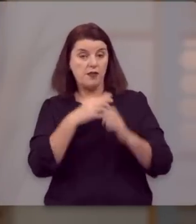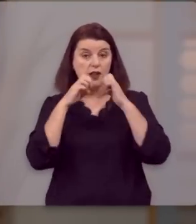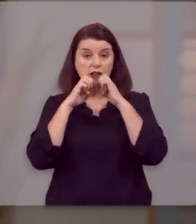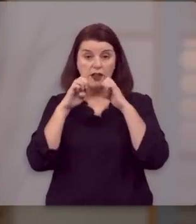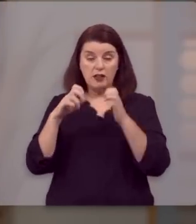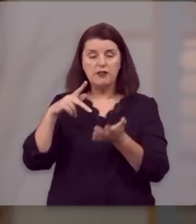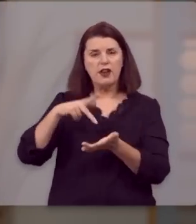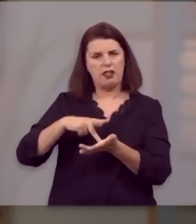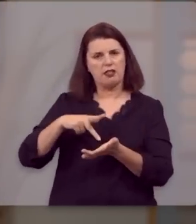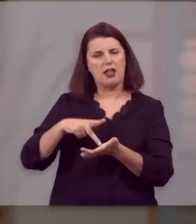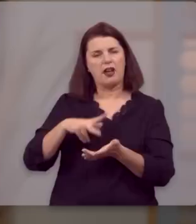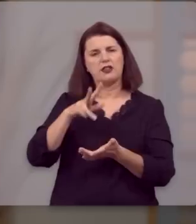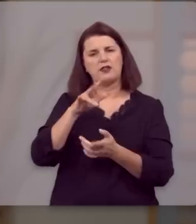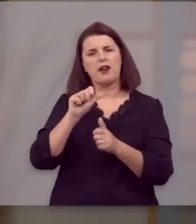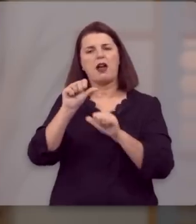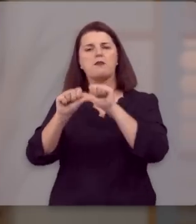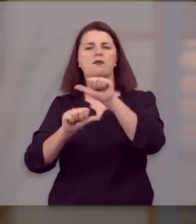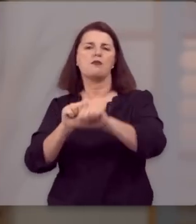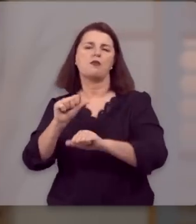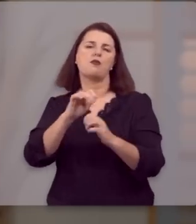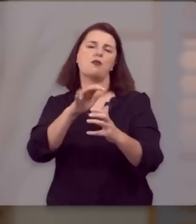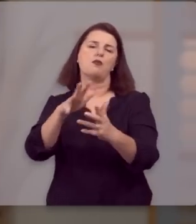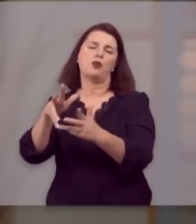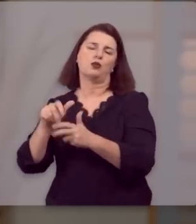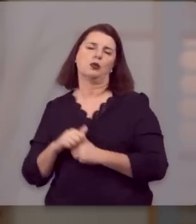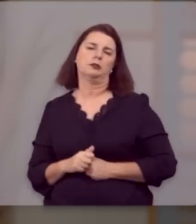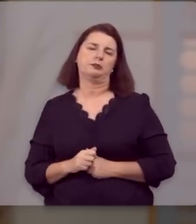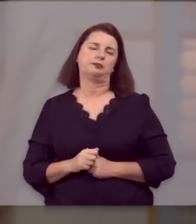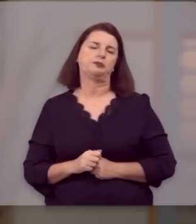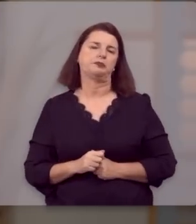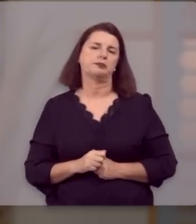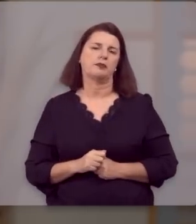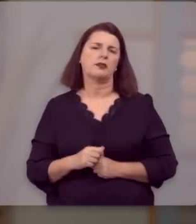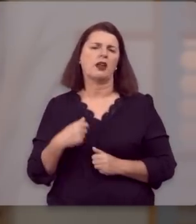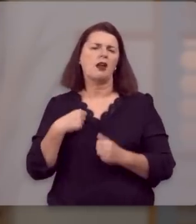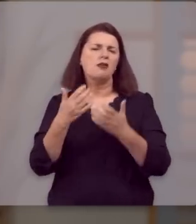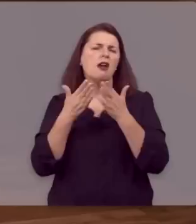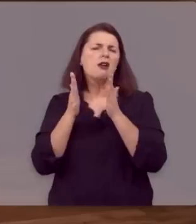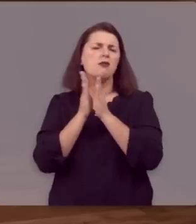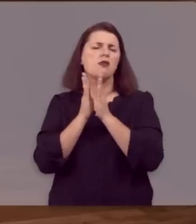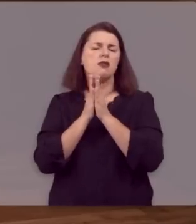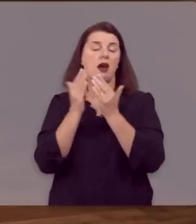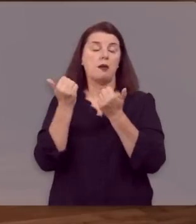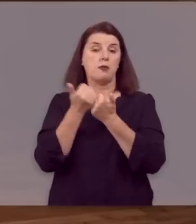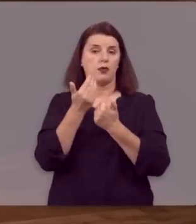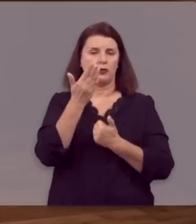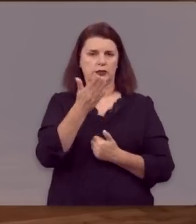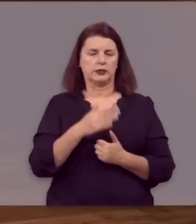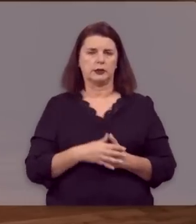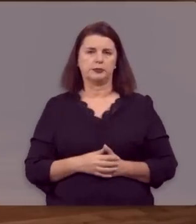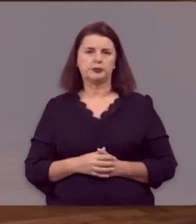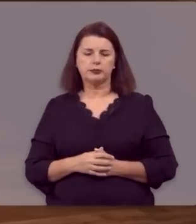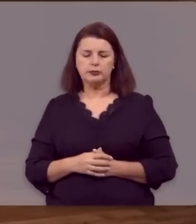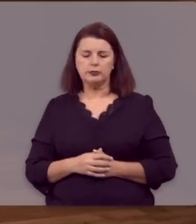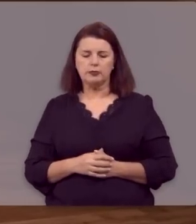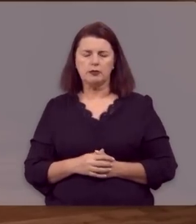Evangelho certamente vai impactar o mundo. Eu quero orar com você,